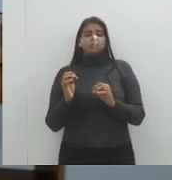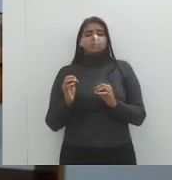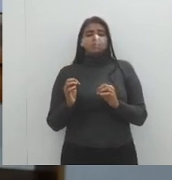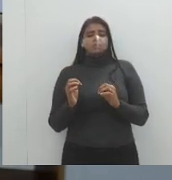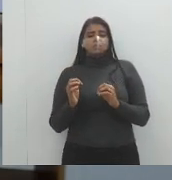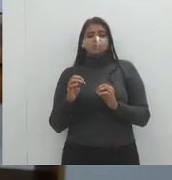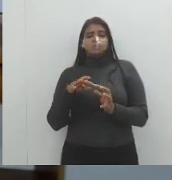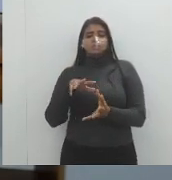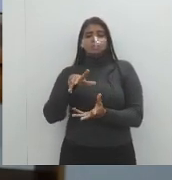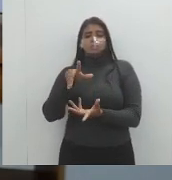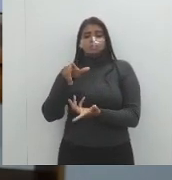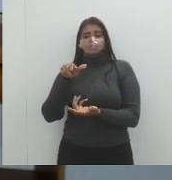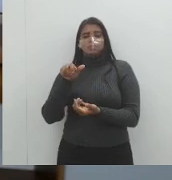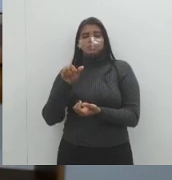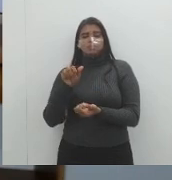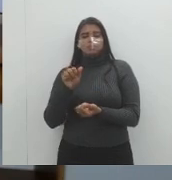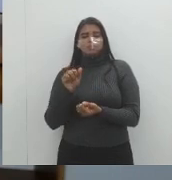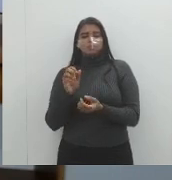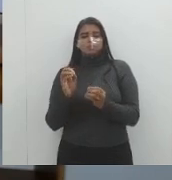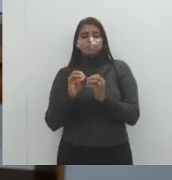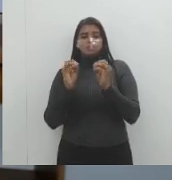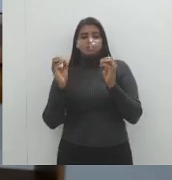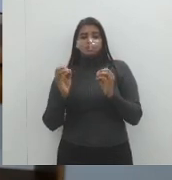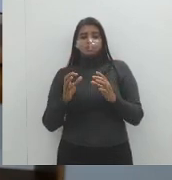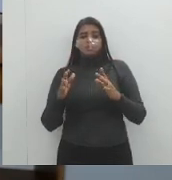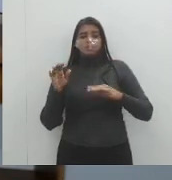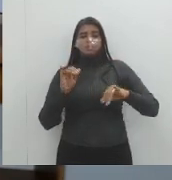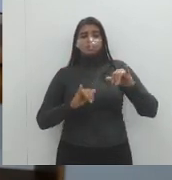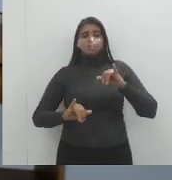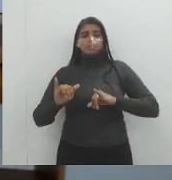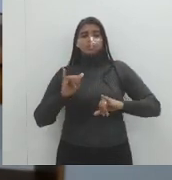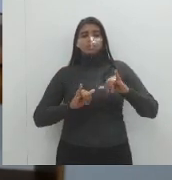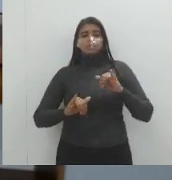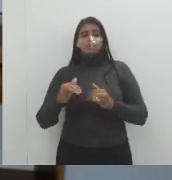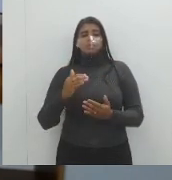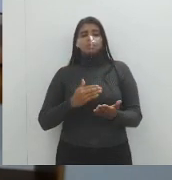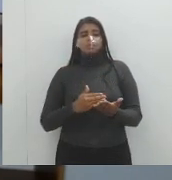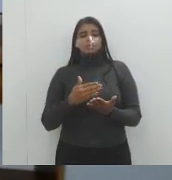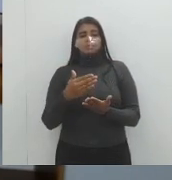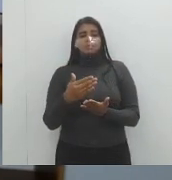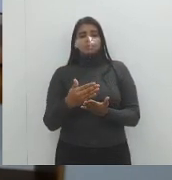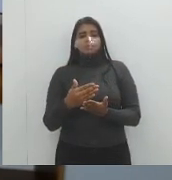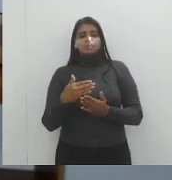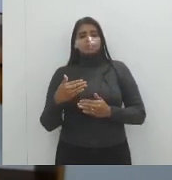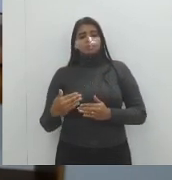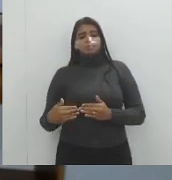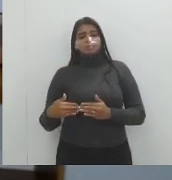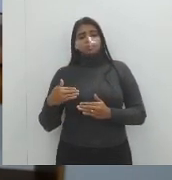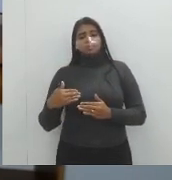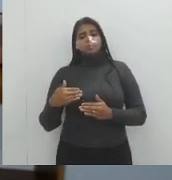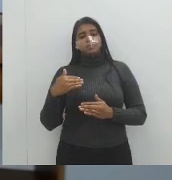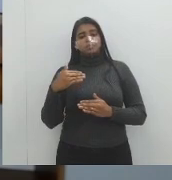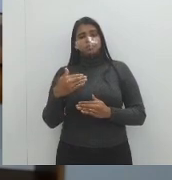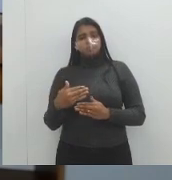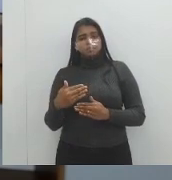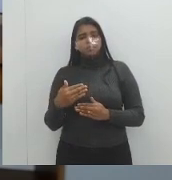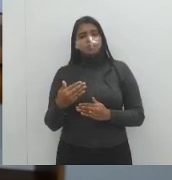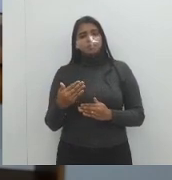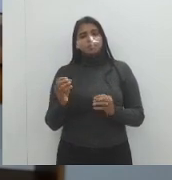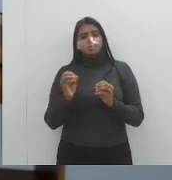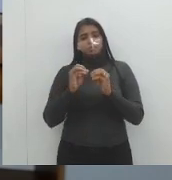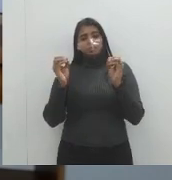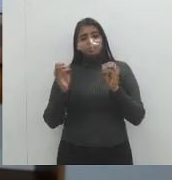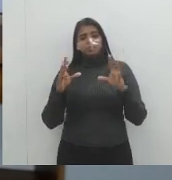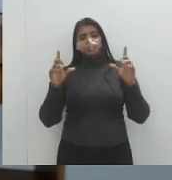do universo, a formação dos elementos químicos a partir desse processo de colapso